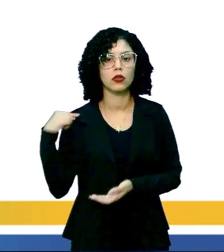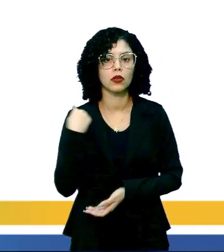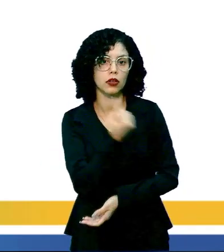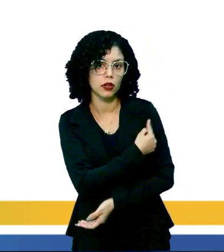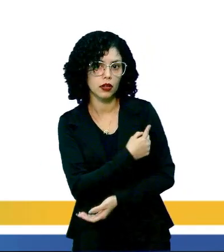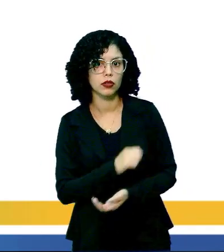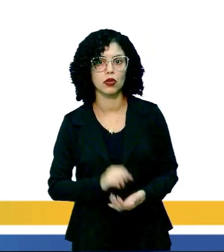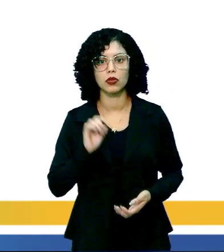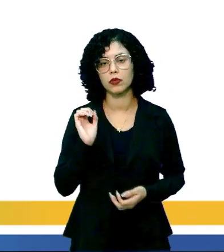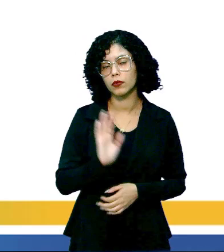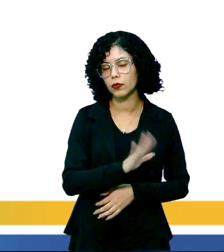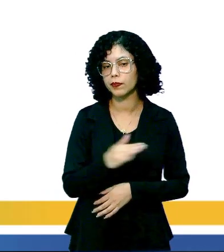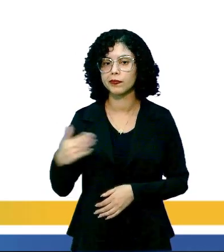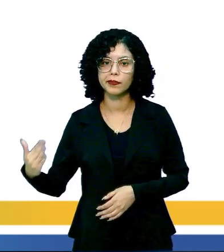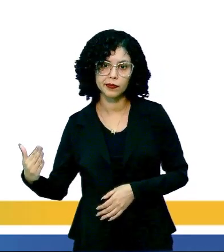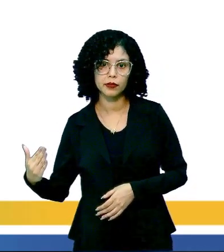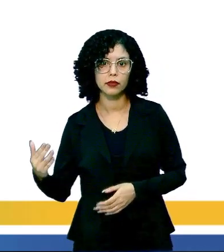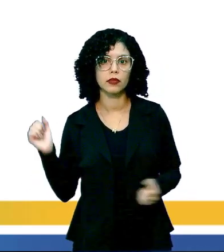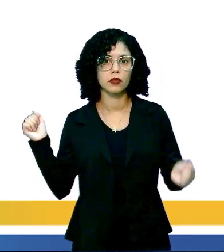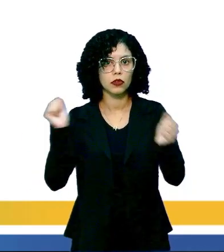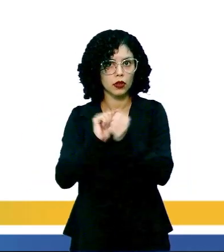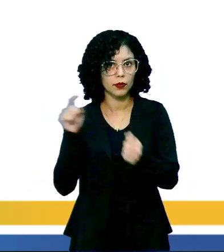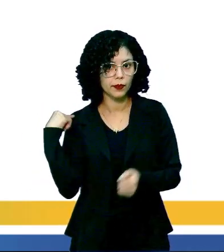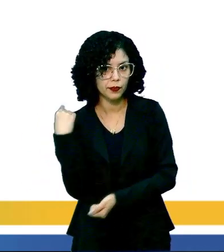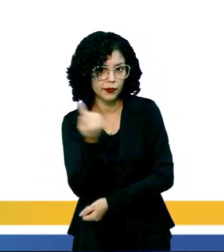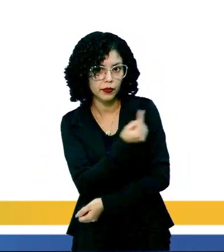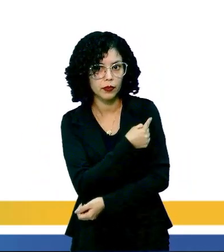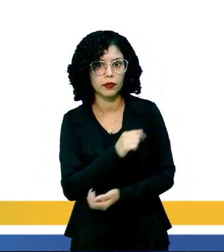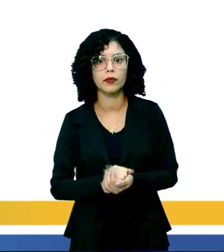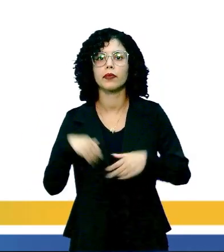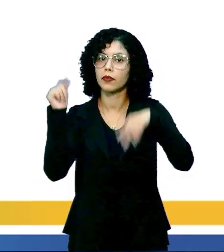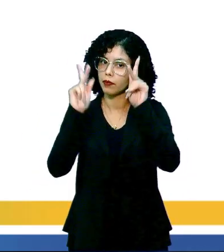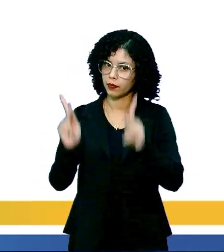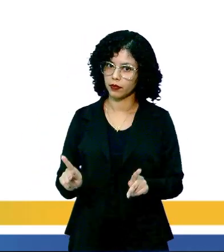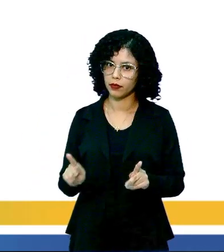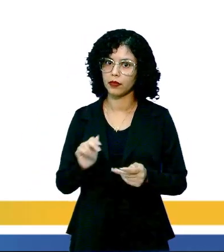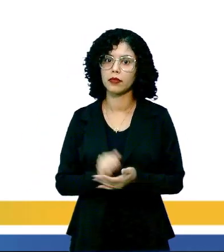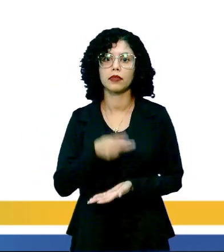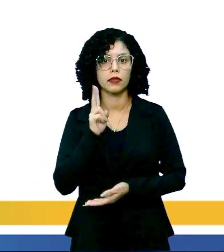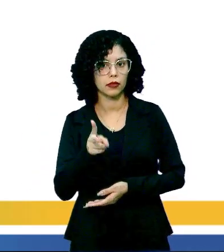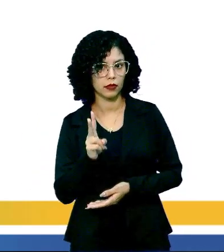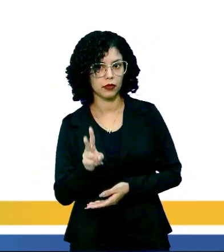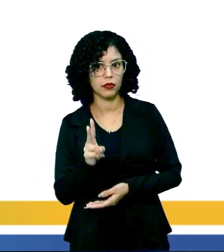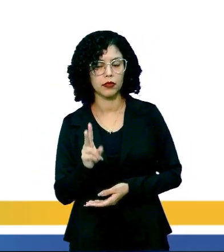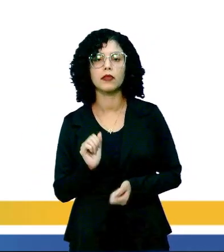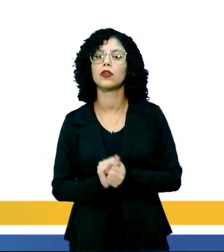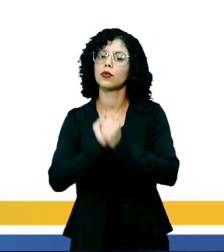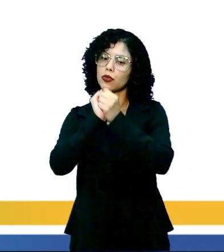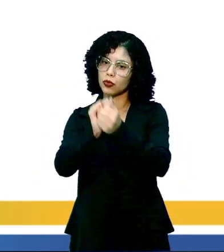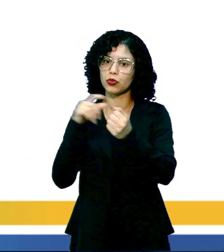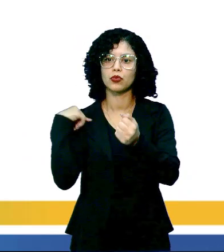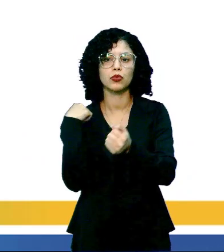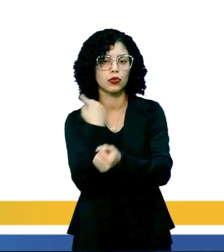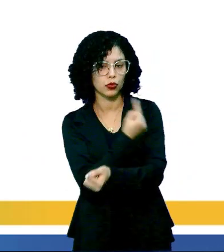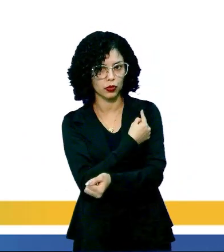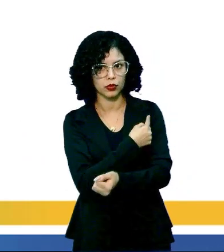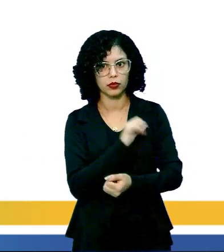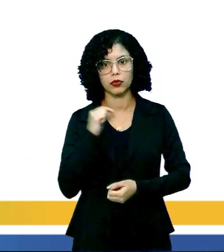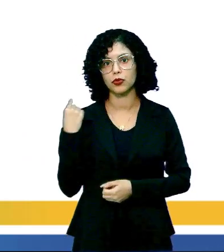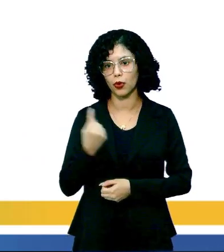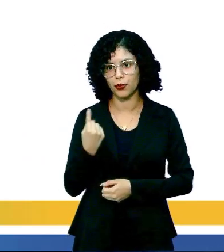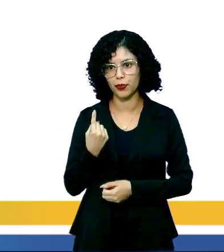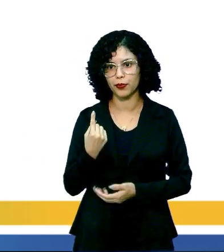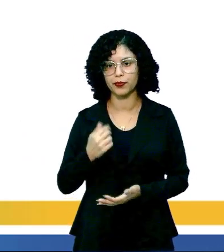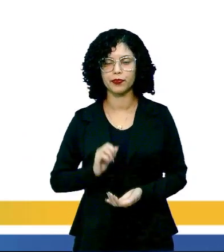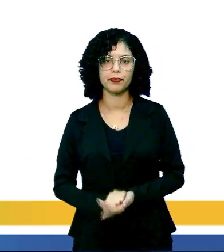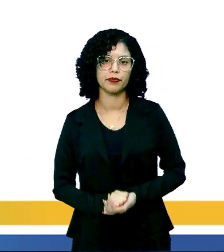nele, em nós. E só quando estamos em nós, estamos em paz, mesmo que estejamos a